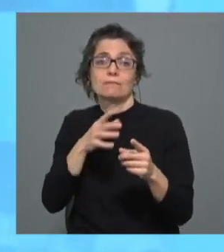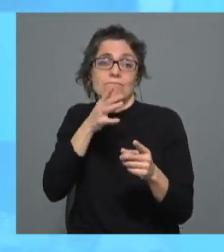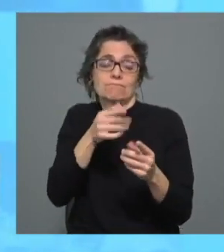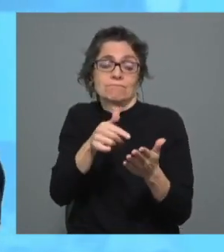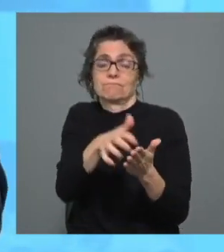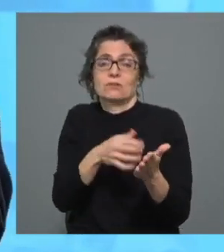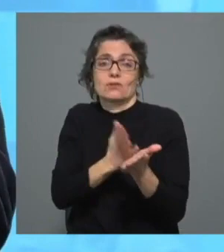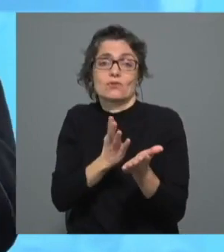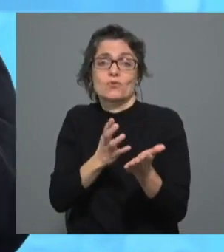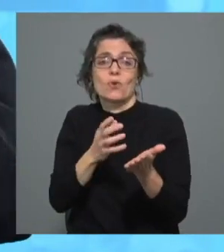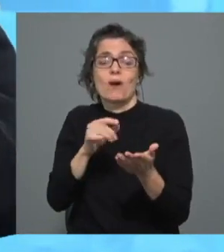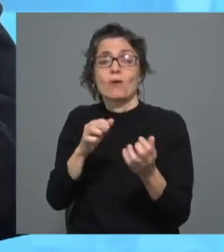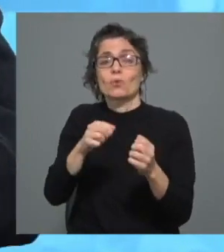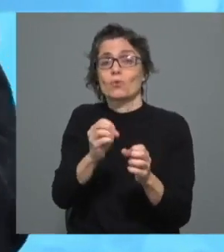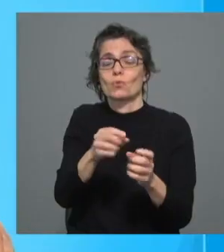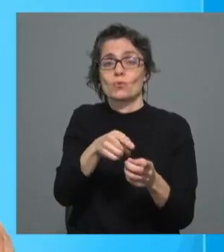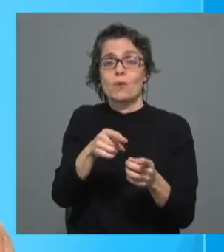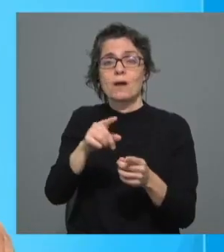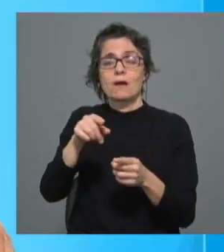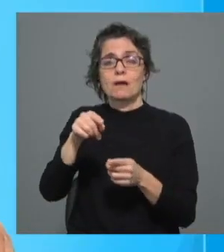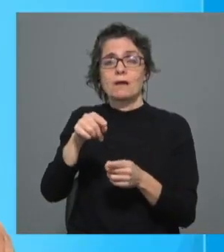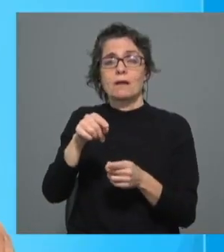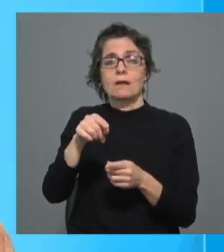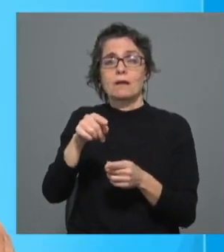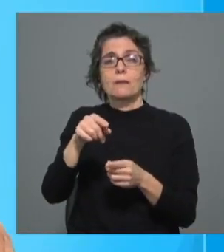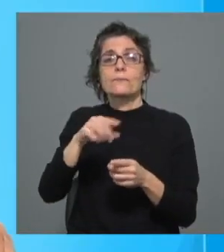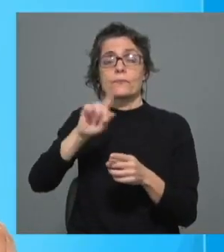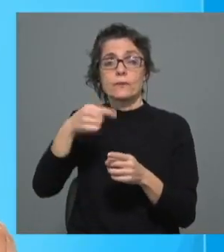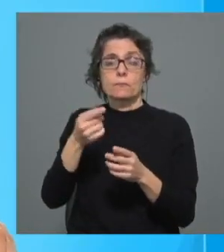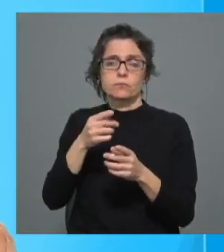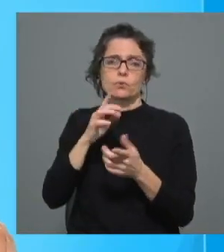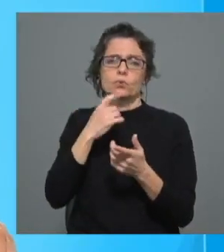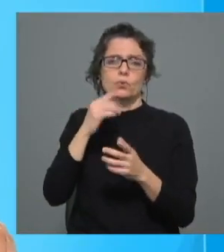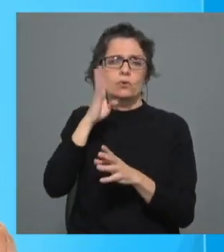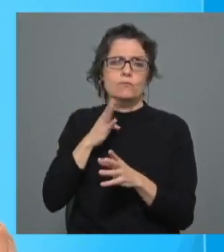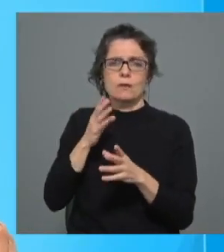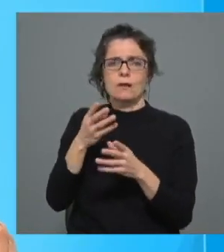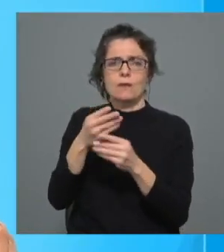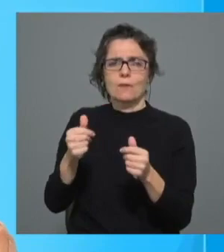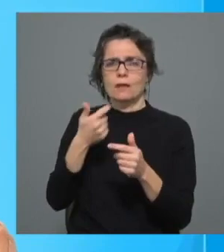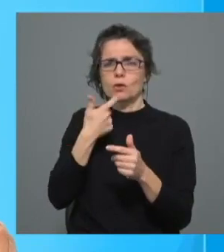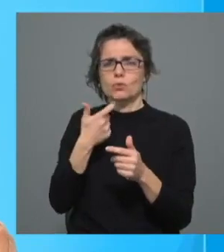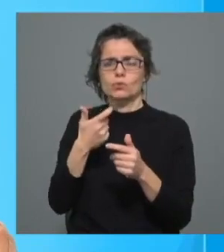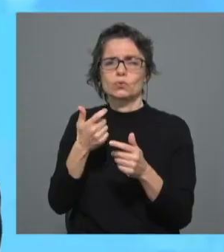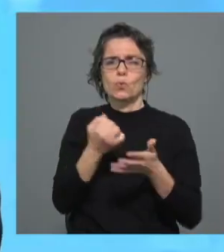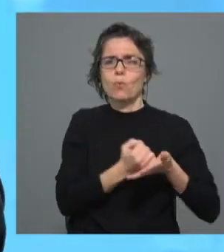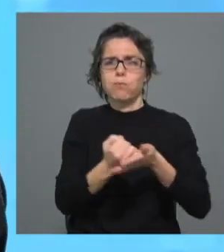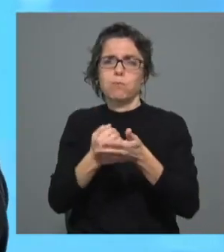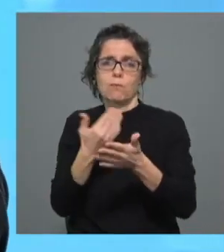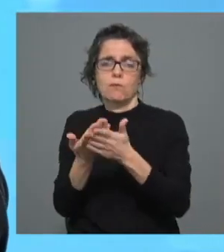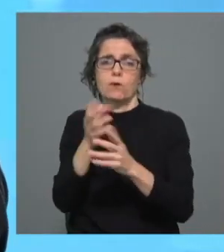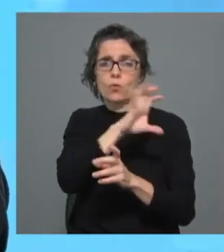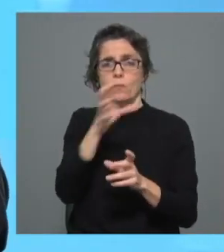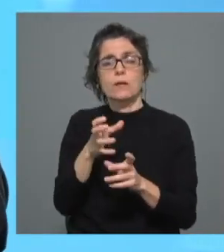Nada de muito novo. Quanto ao reforço militar da Ucrânia a partir do Ocidente, eu acho que era